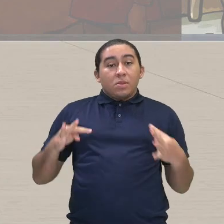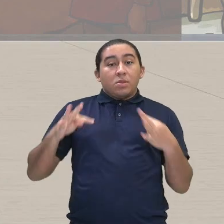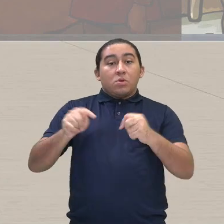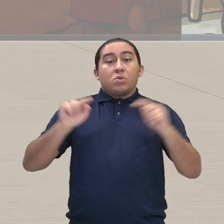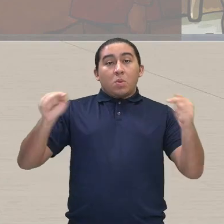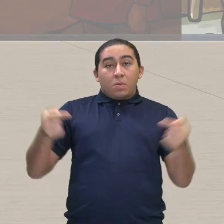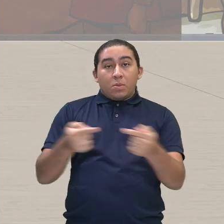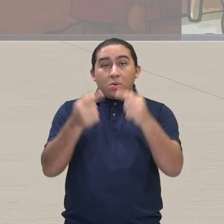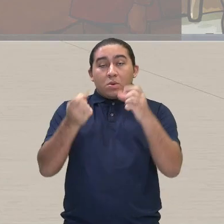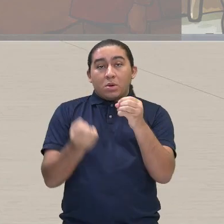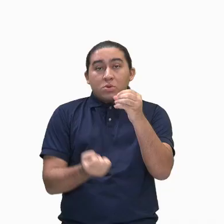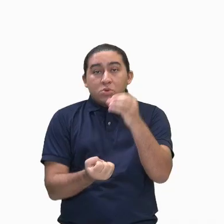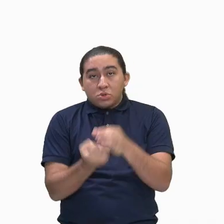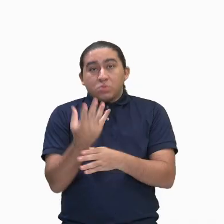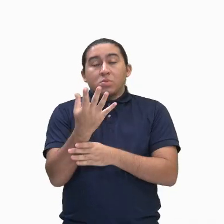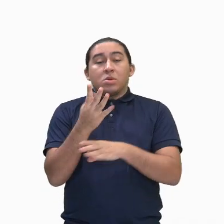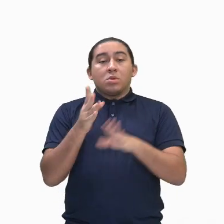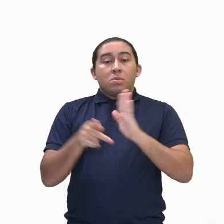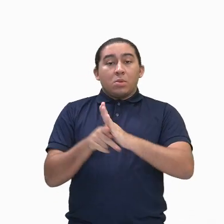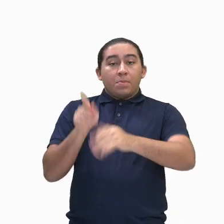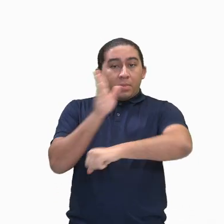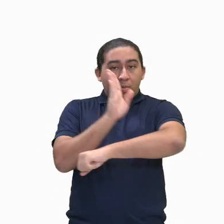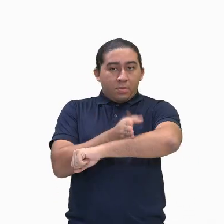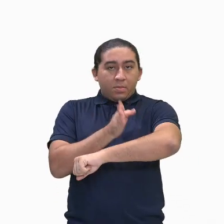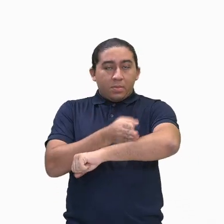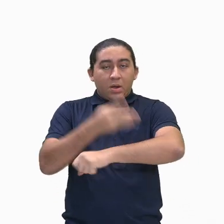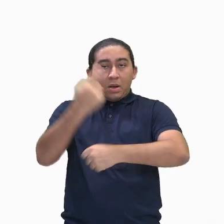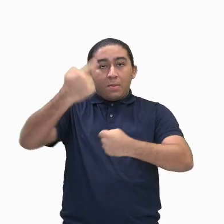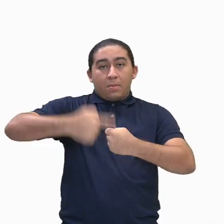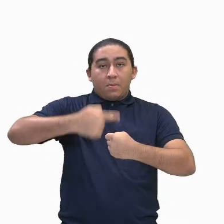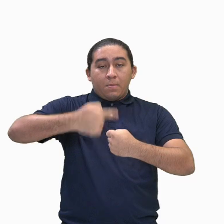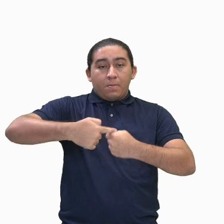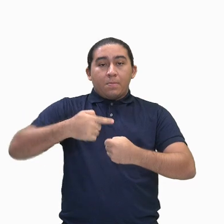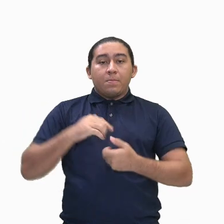no ressurgimento das cidades medievais.